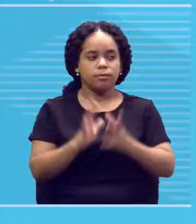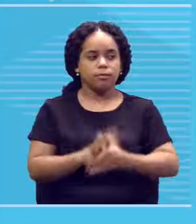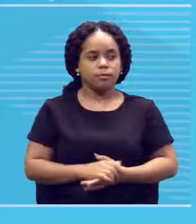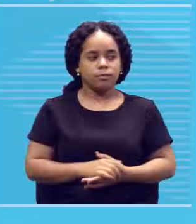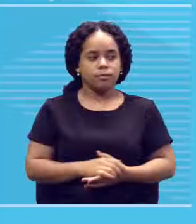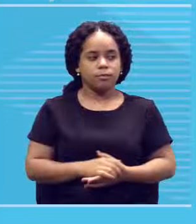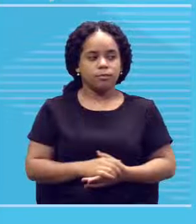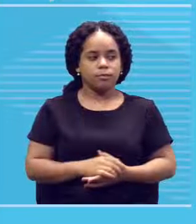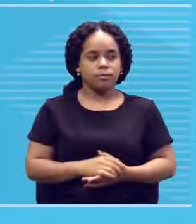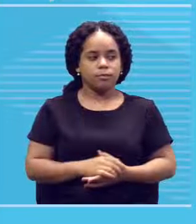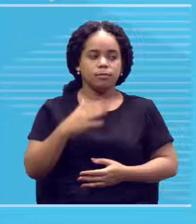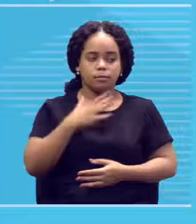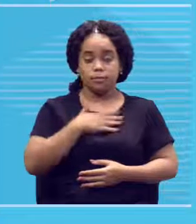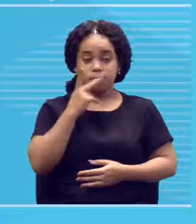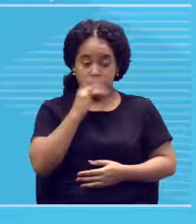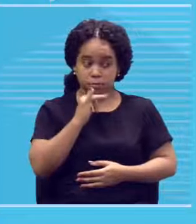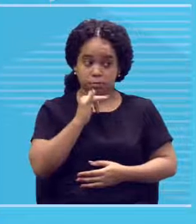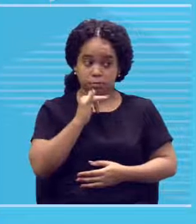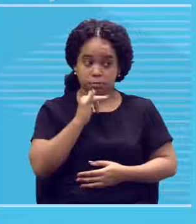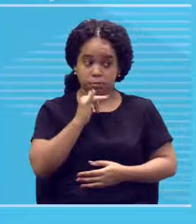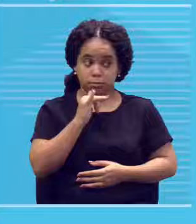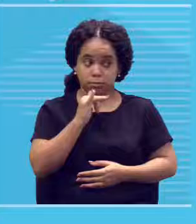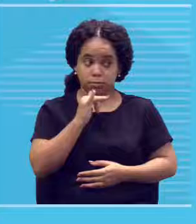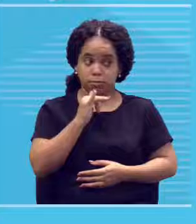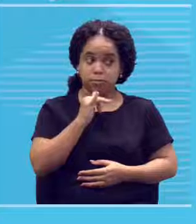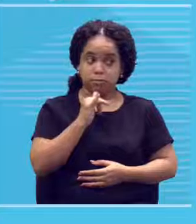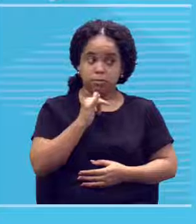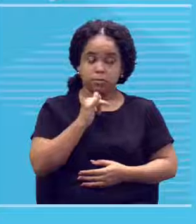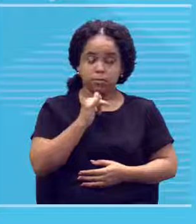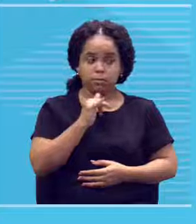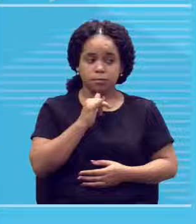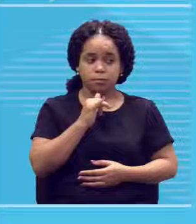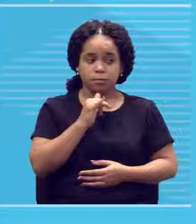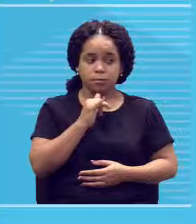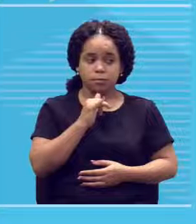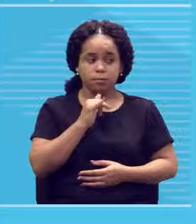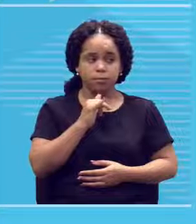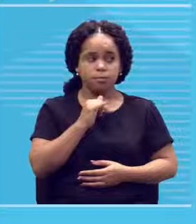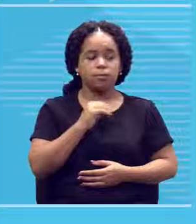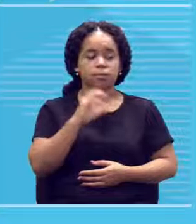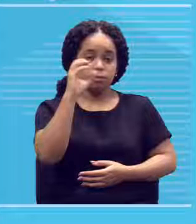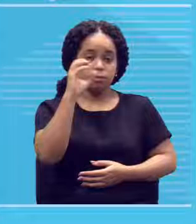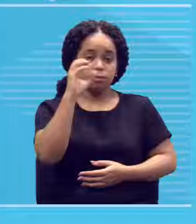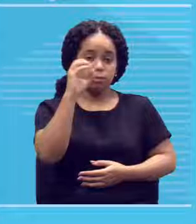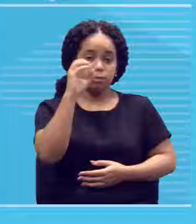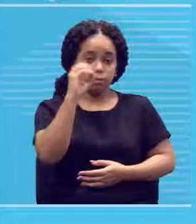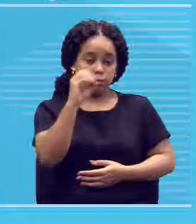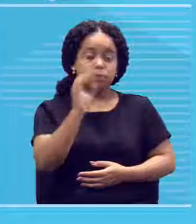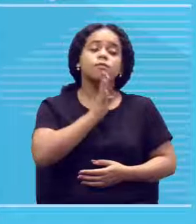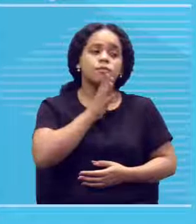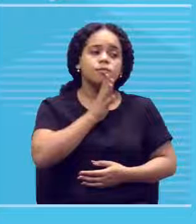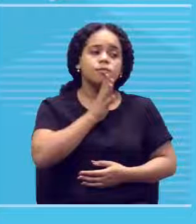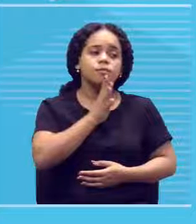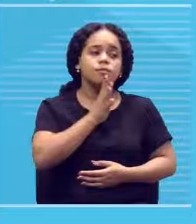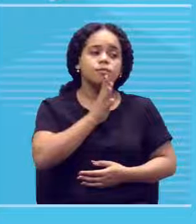o meu pai na o conheceu